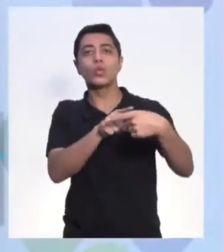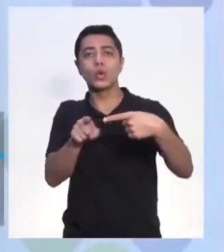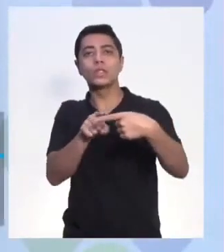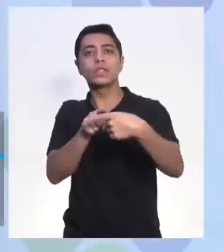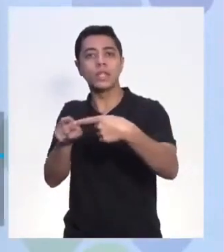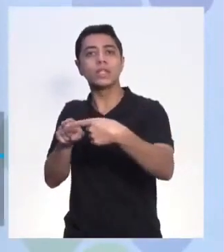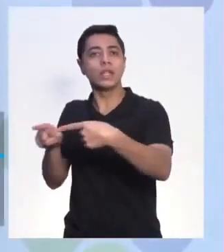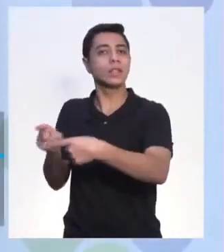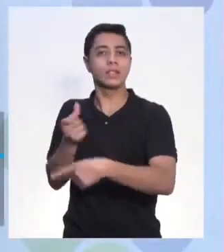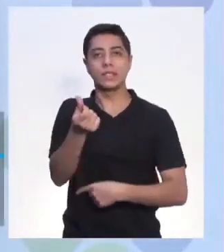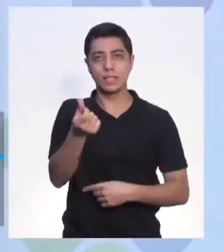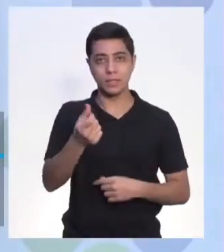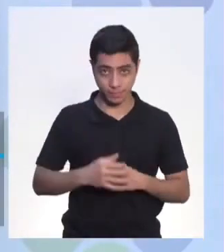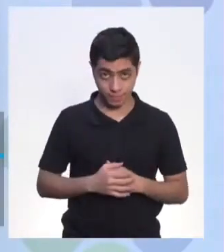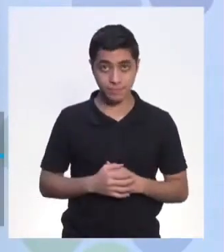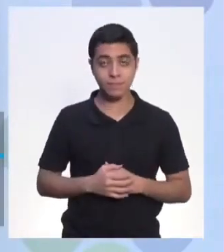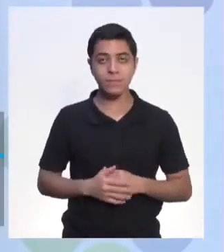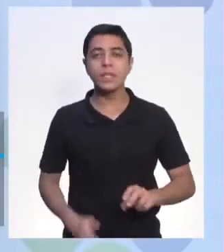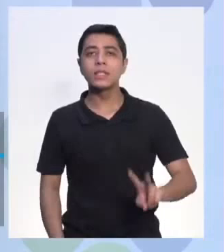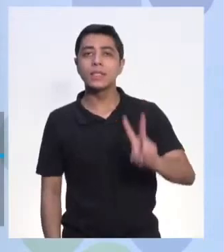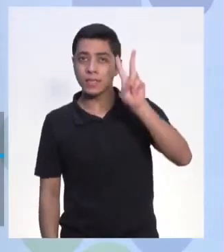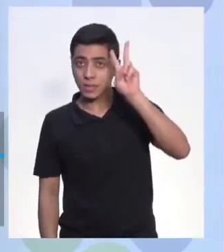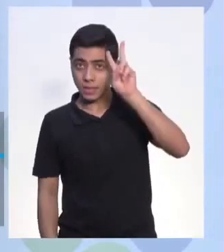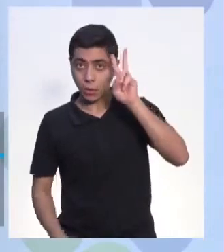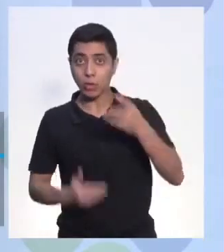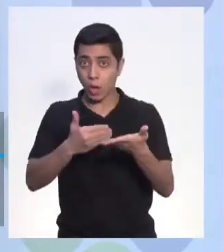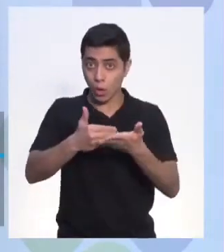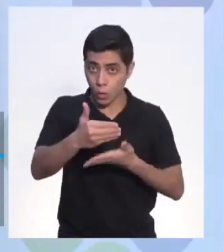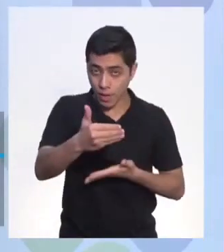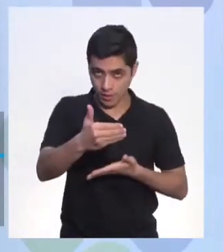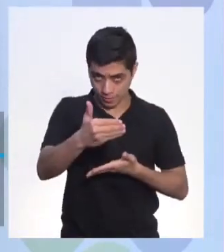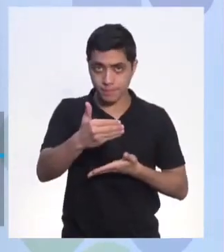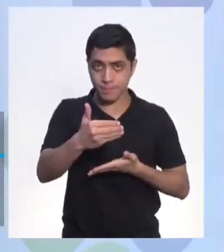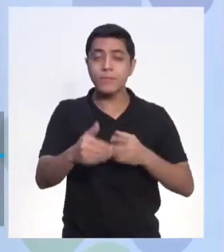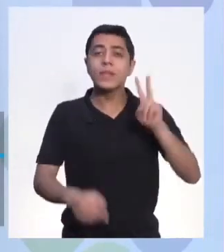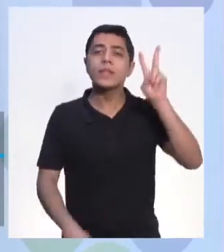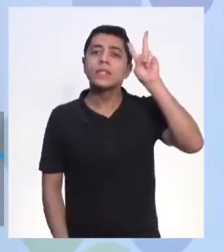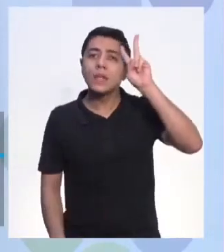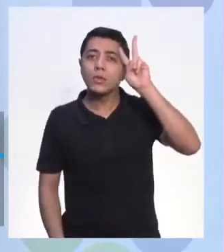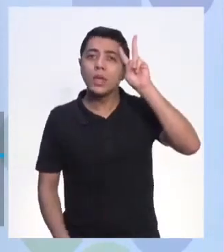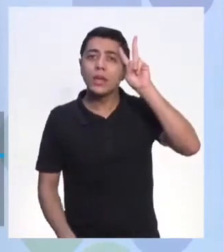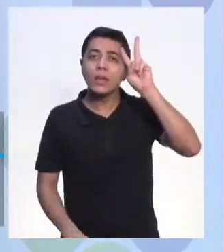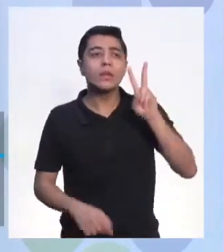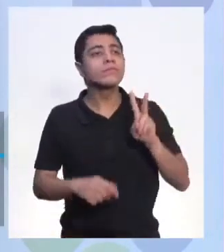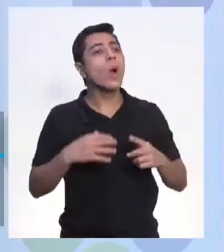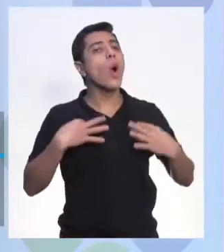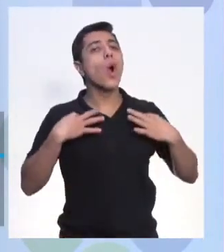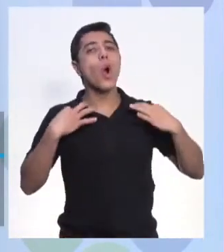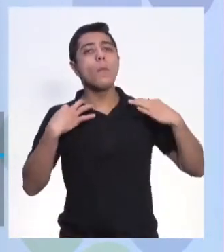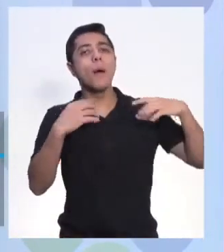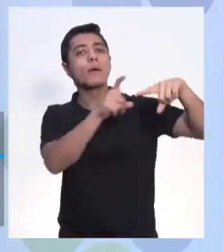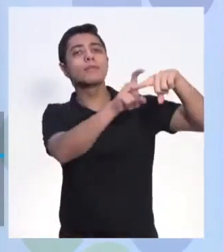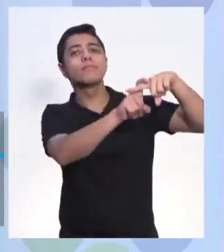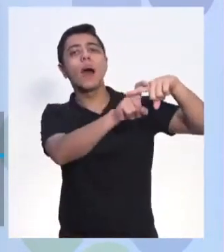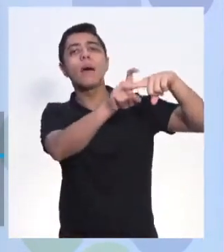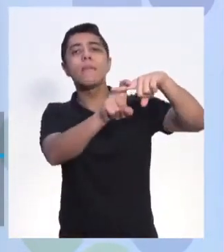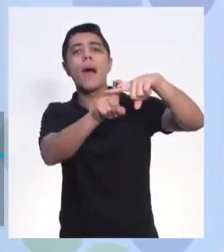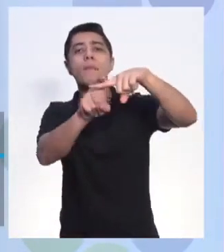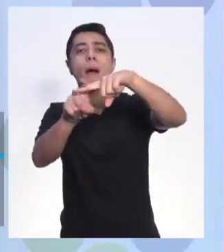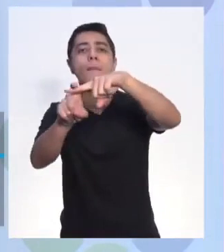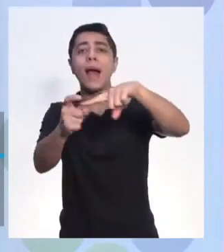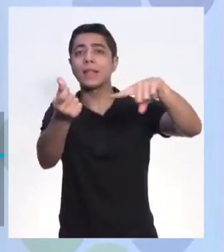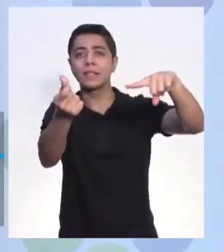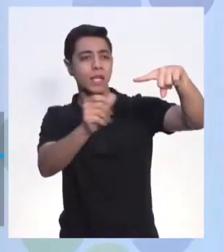você concorda que ela pode escolher qualquer uma dos 6 conjuntos de roupa? Pois é. Então, ela tem